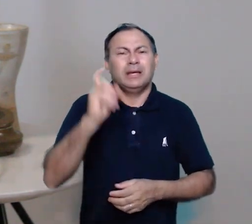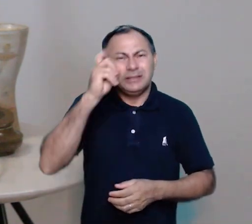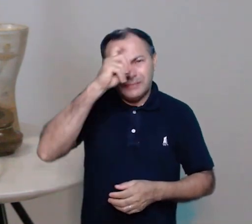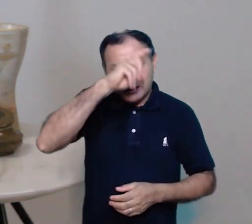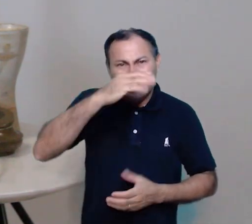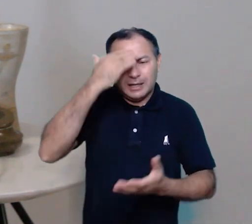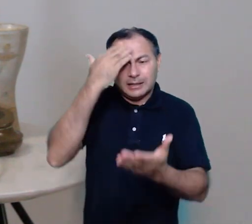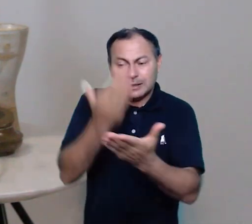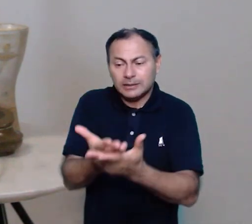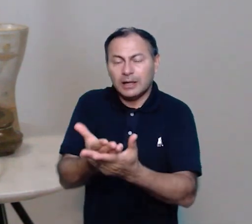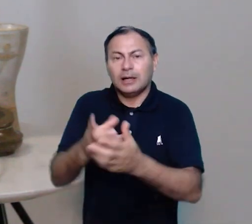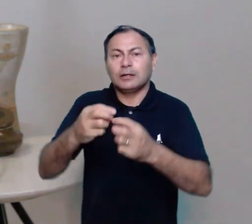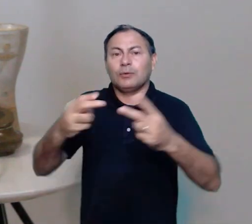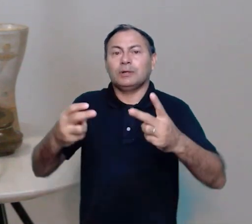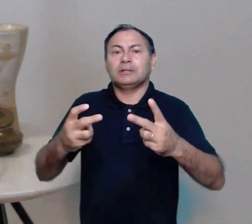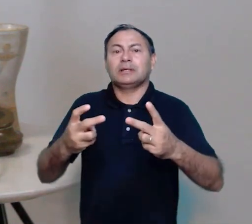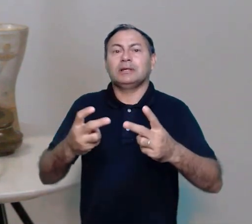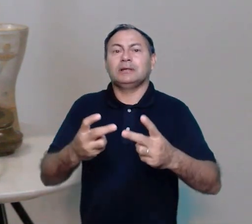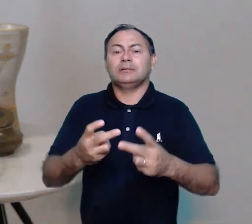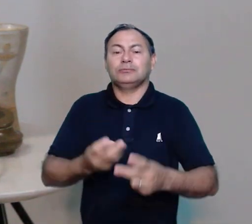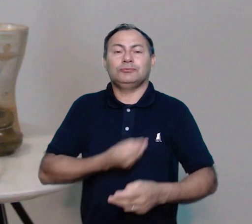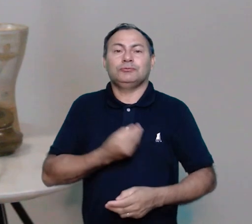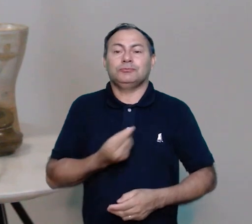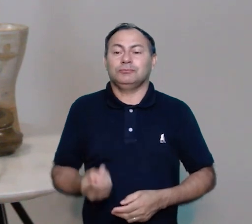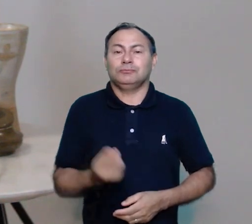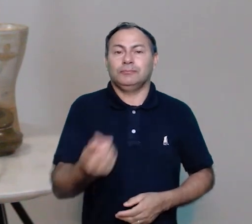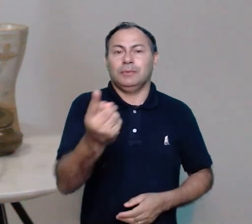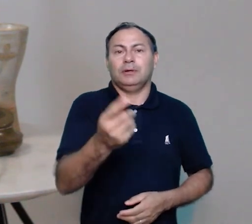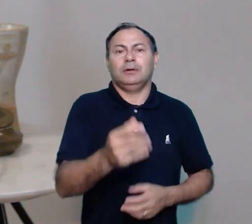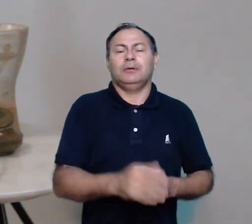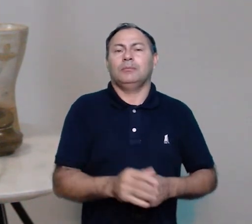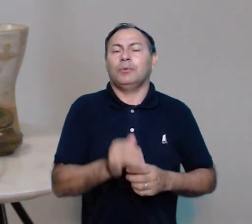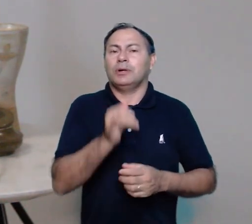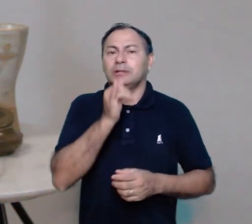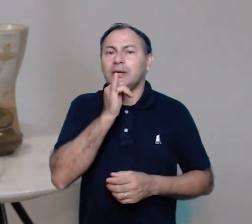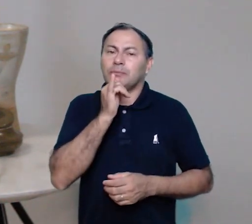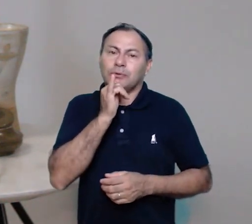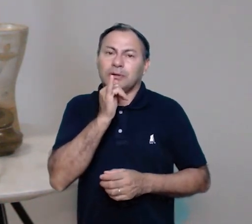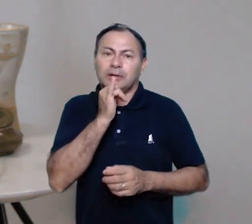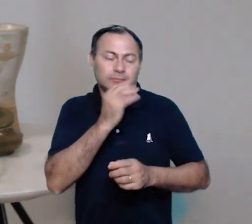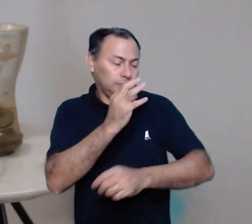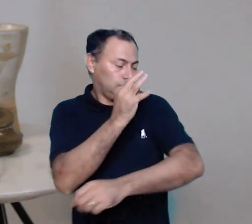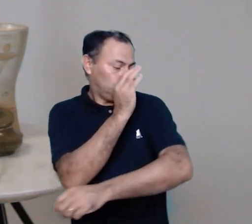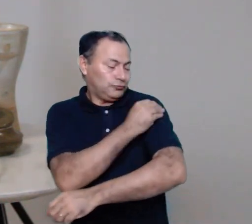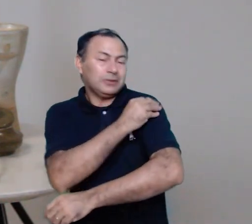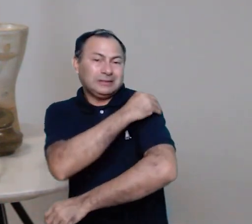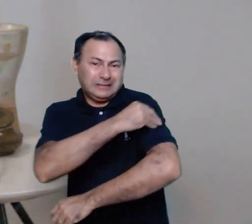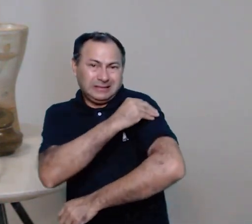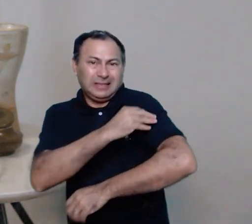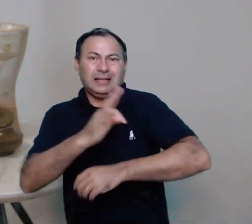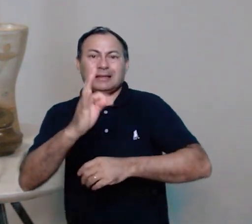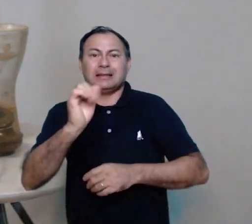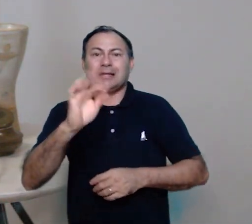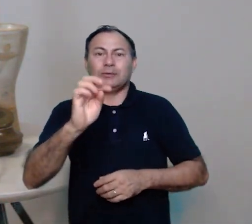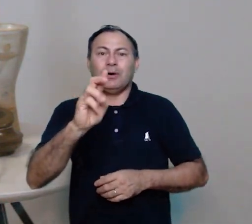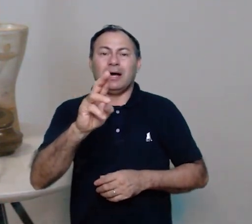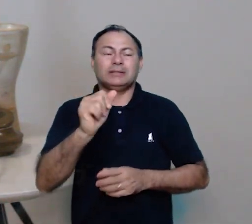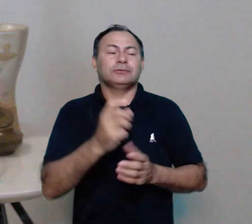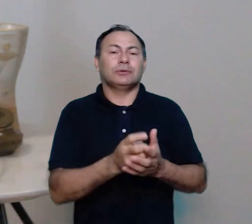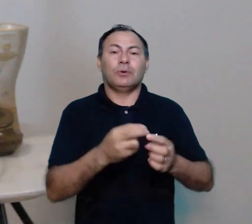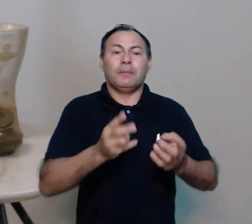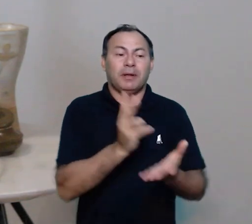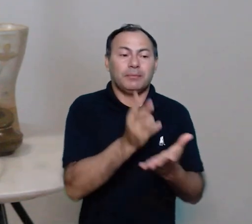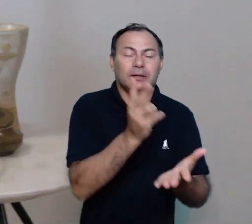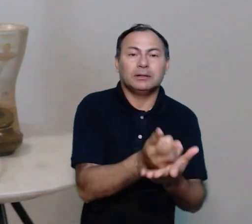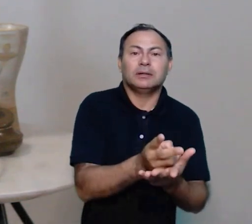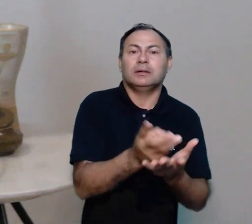É difícil crer em algo que dure. Como uma tatuagem, algo que permanece